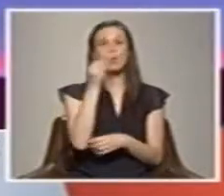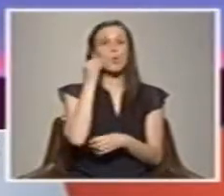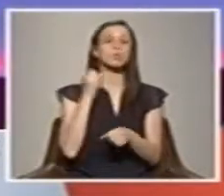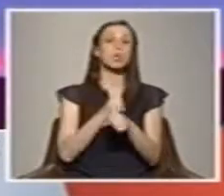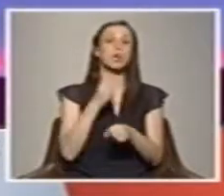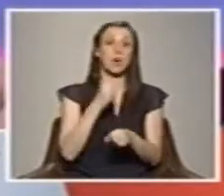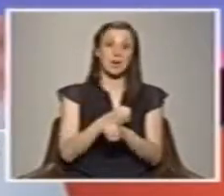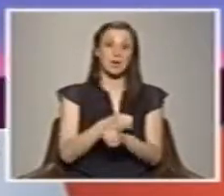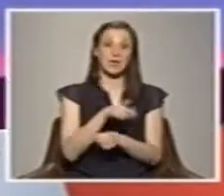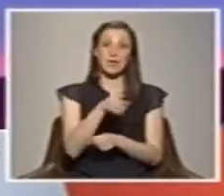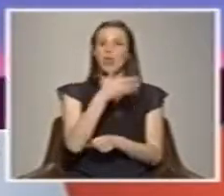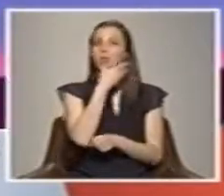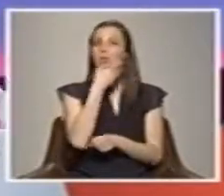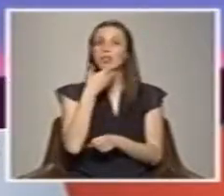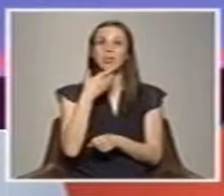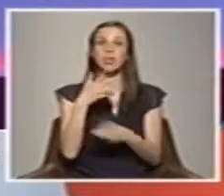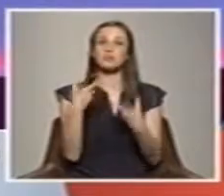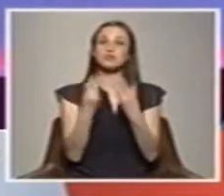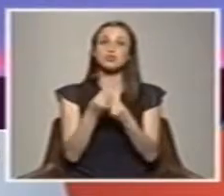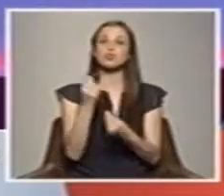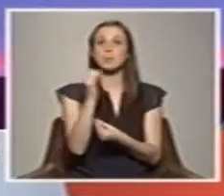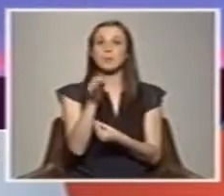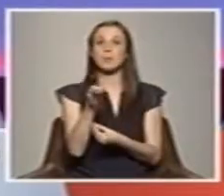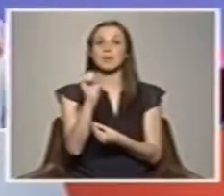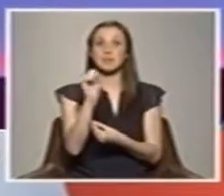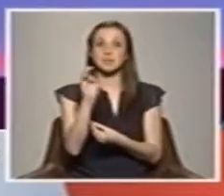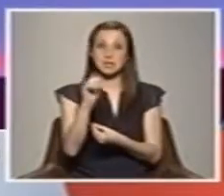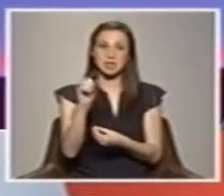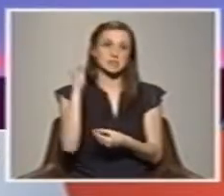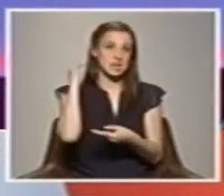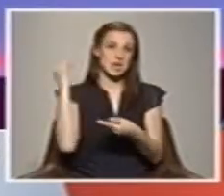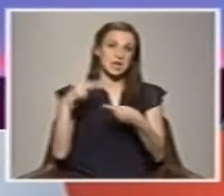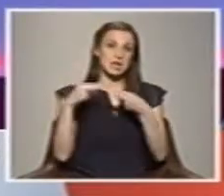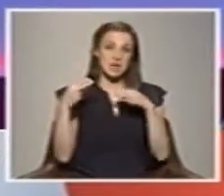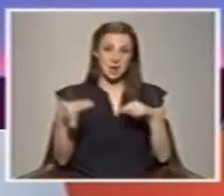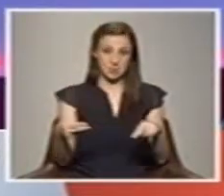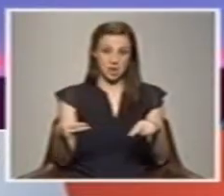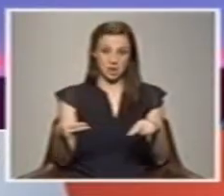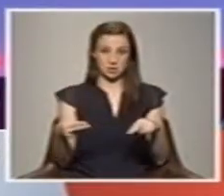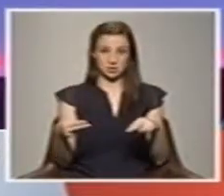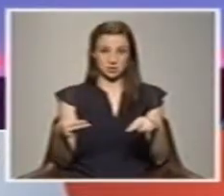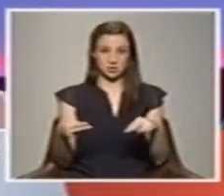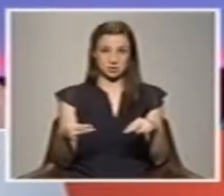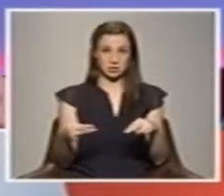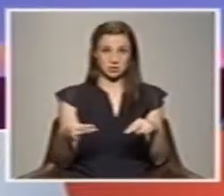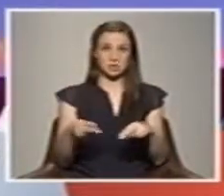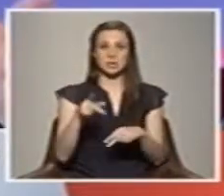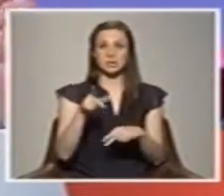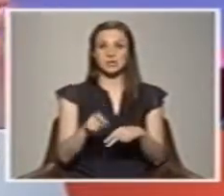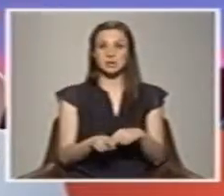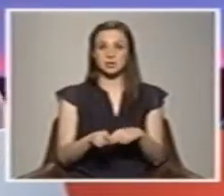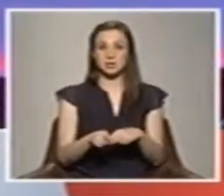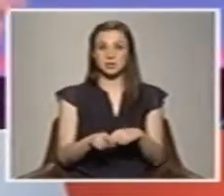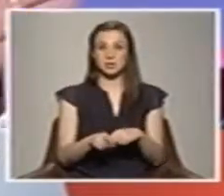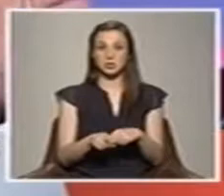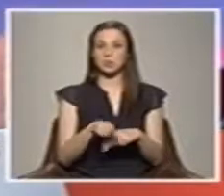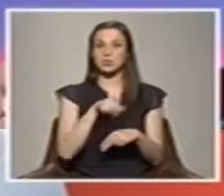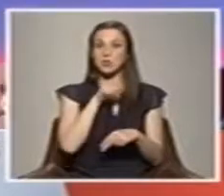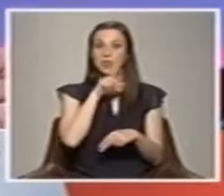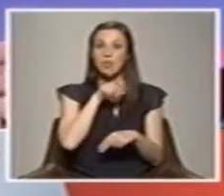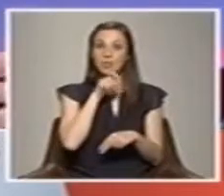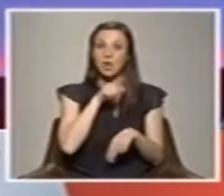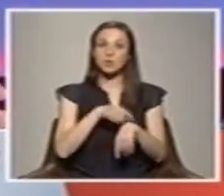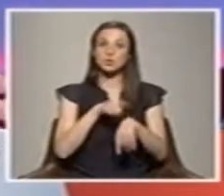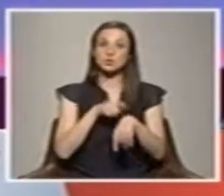somos facilitadores e usamos as IPSS, a autarquia. E com a capacidade instalada de todos, conseguimos nos